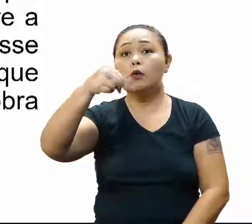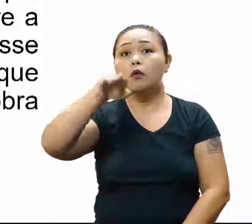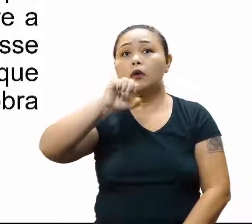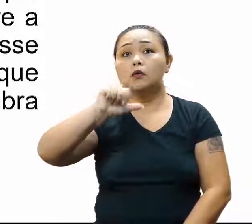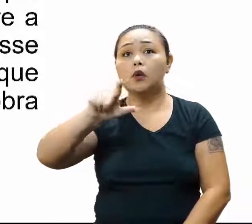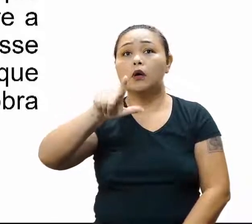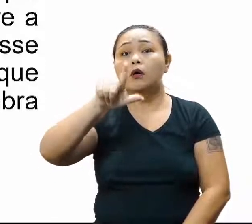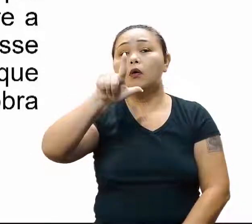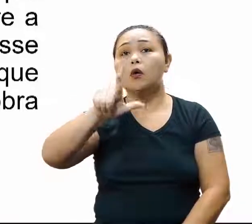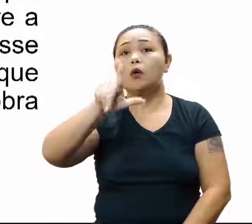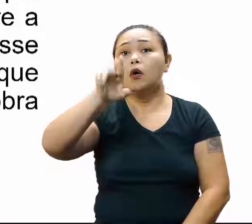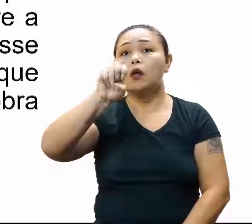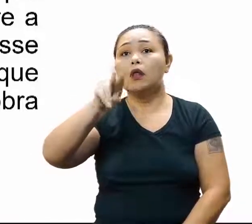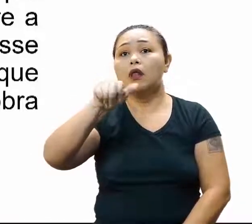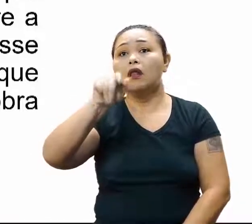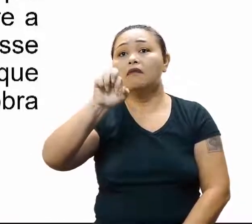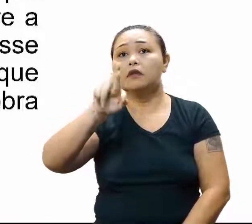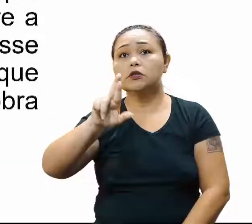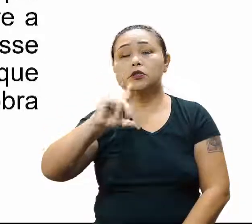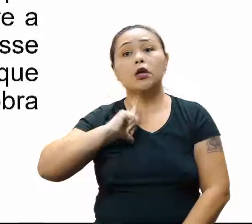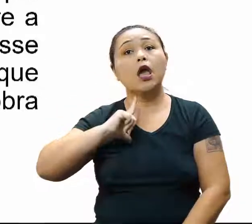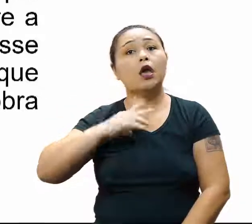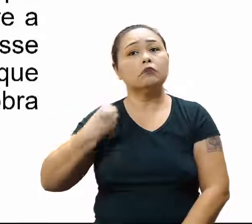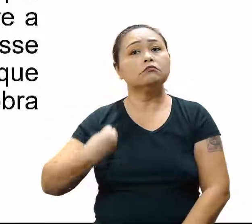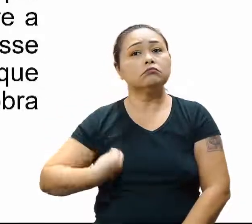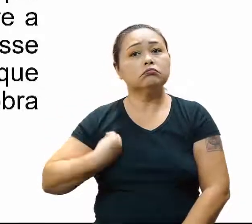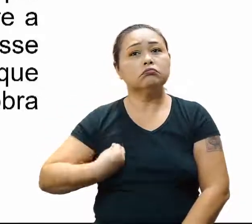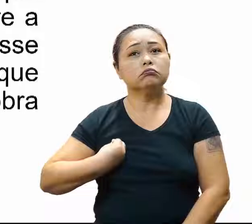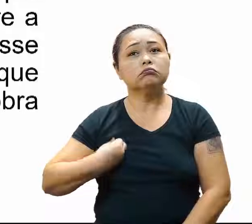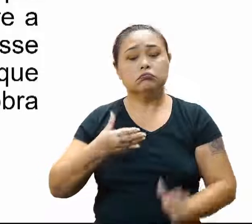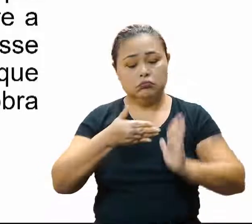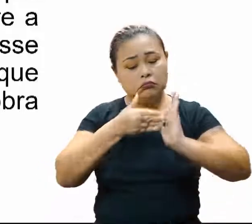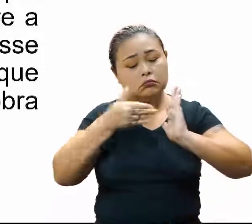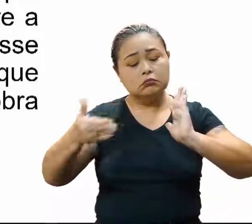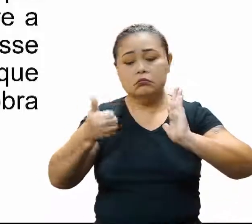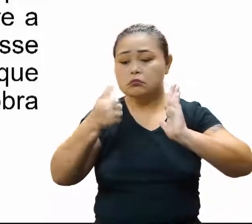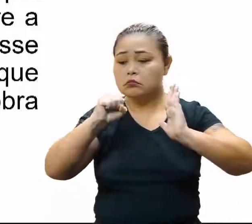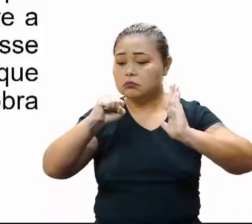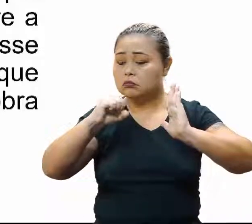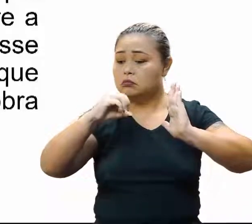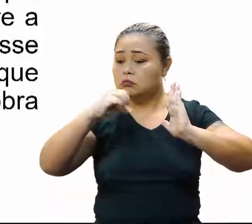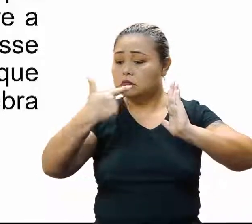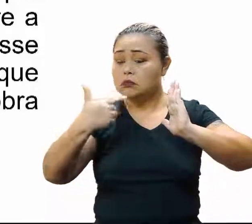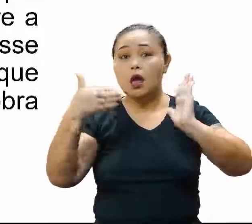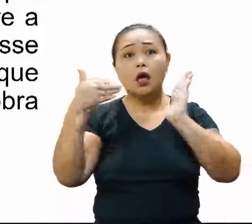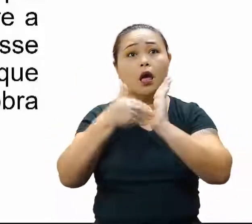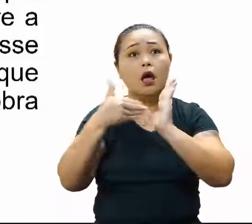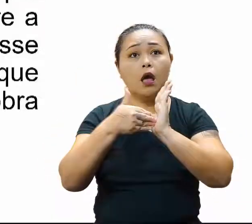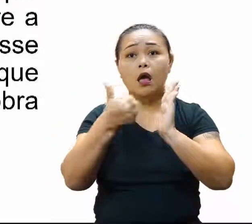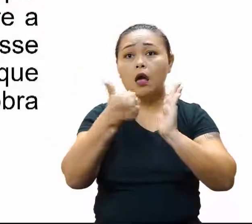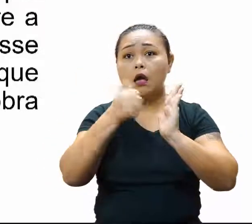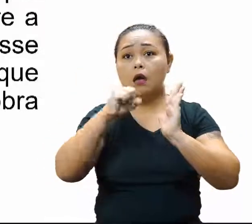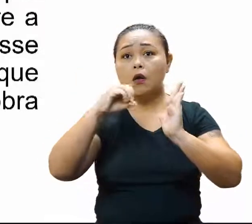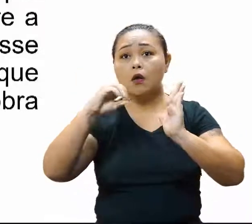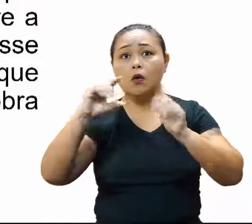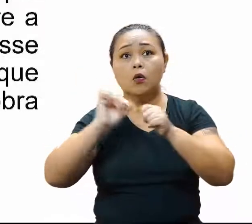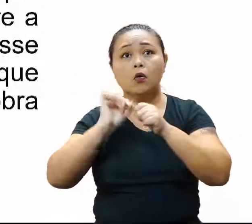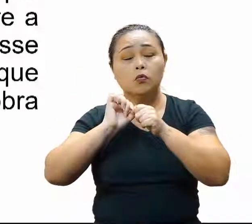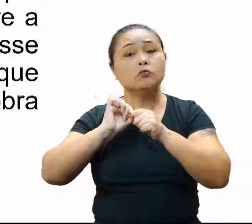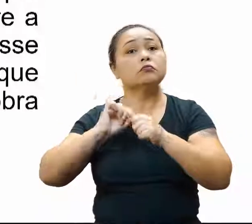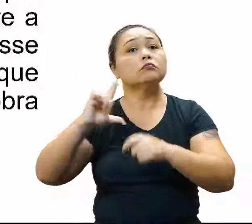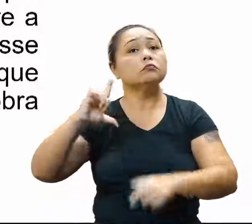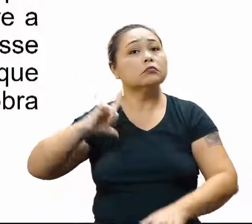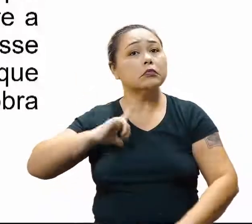até 1880. Ele cita que houve, a pedido da capitania de São